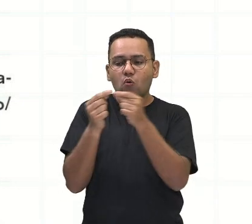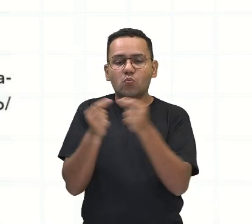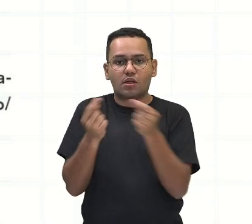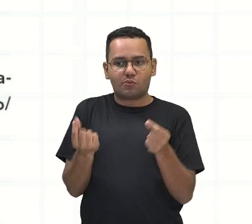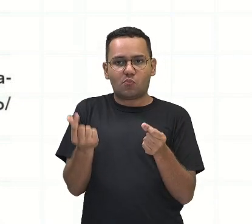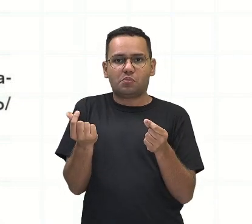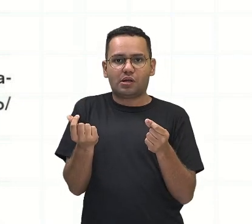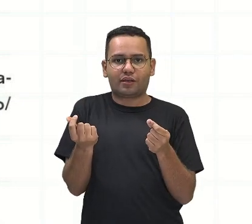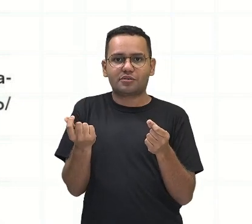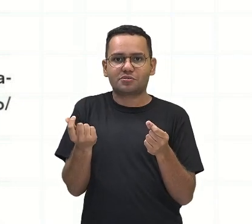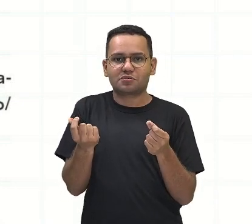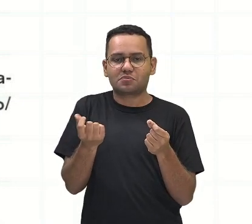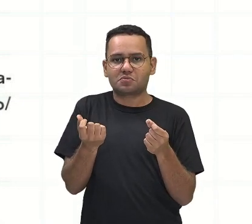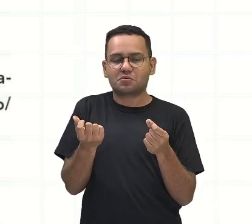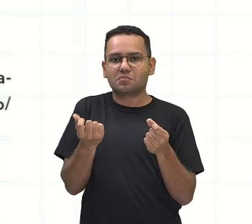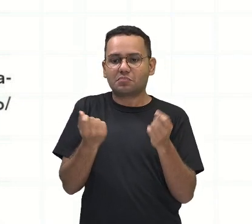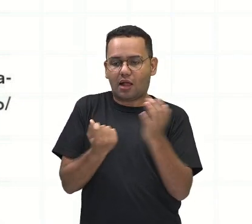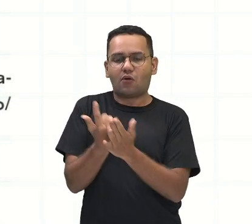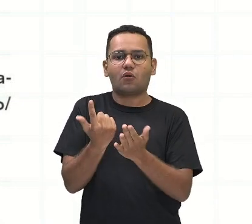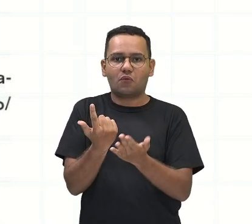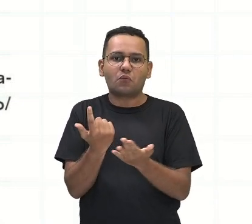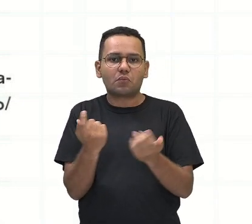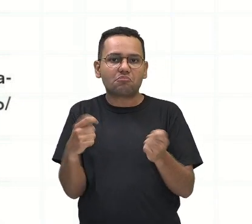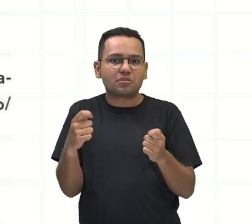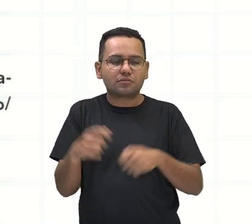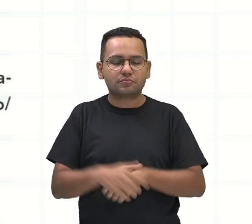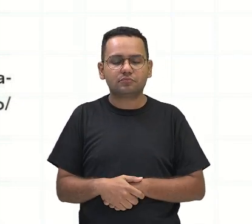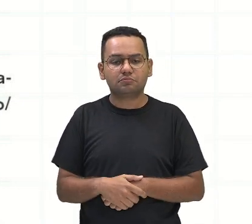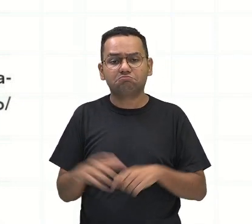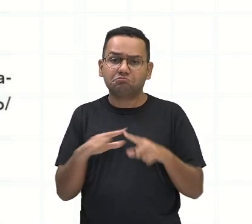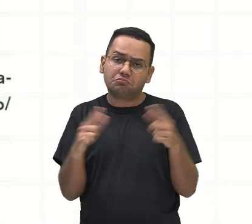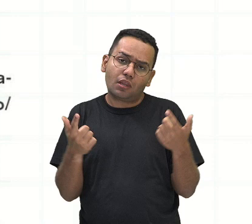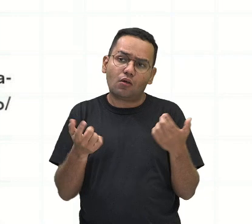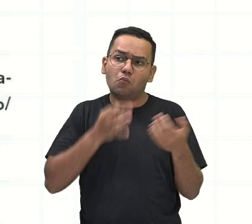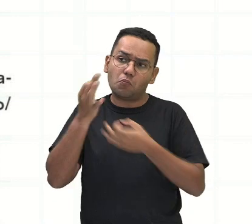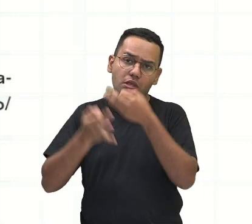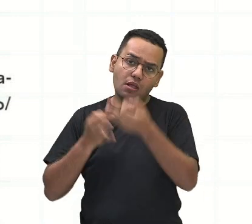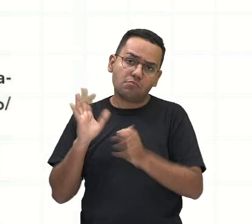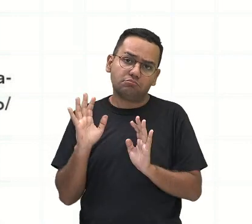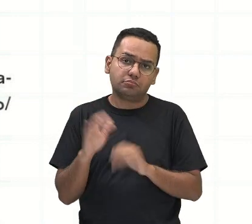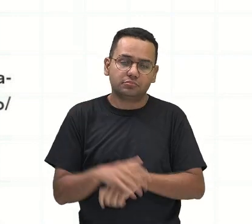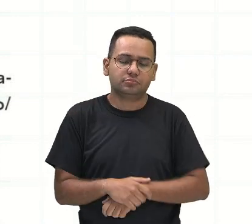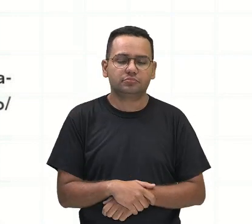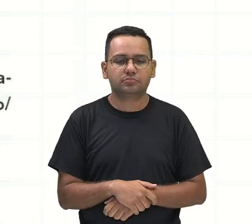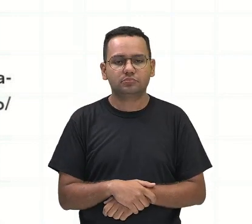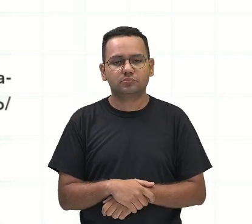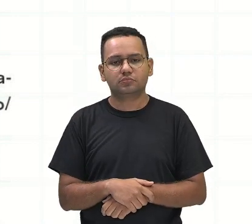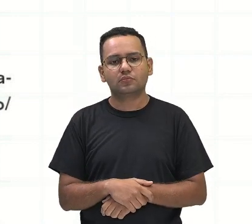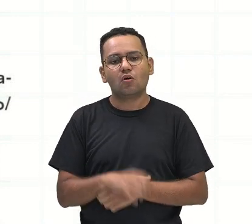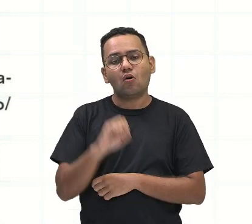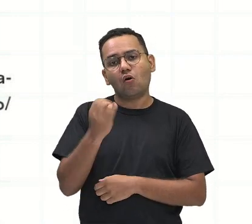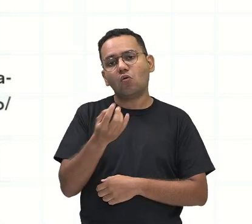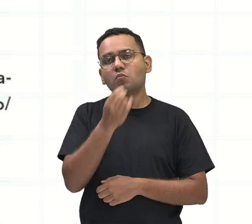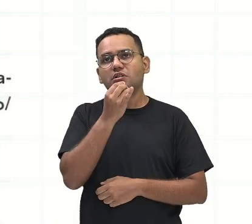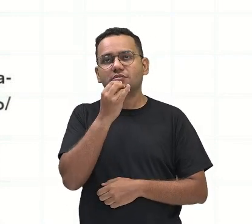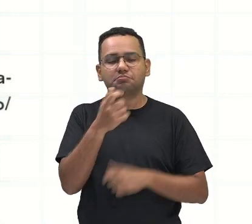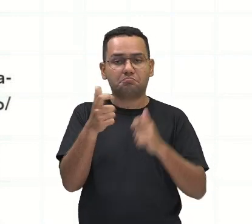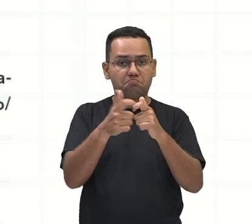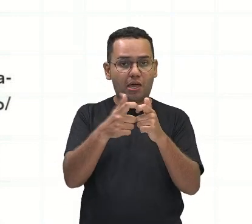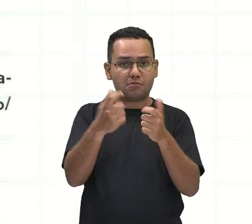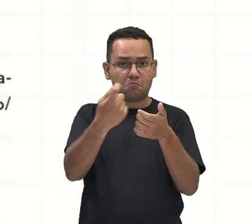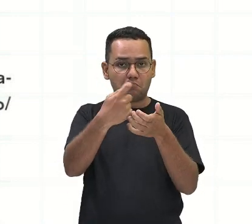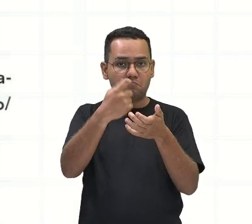É uma opinião que eu vou ter aí sobre esse fato também, né, dela ter prescrito um remédio. Ou então a médica prescreveu